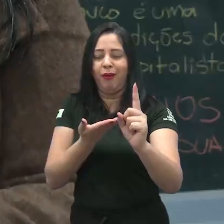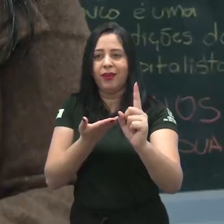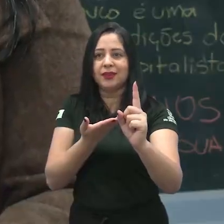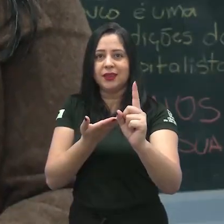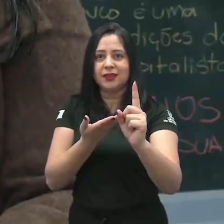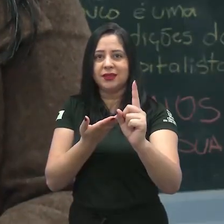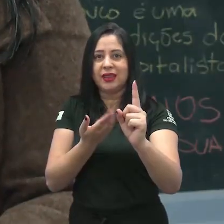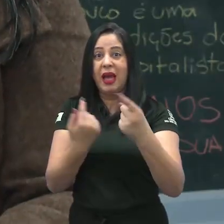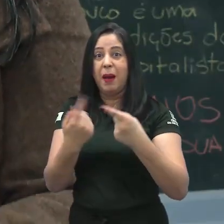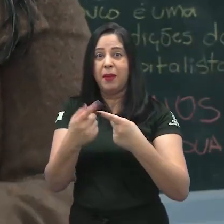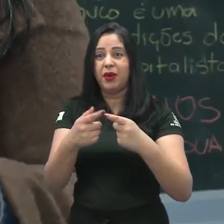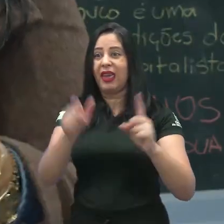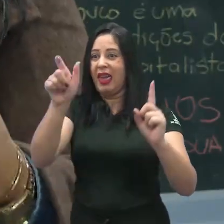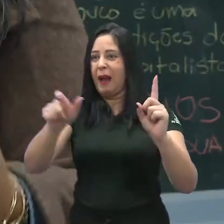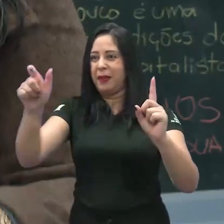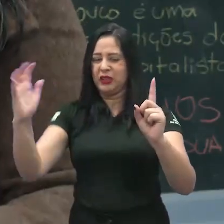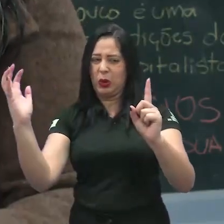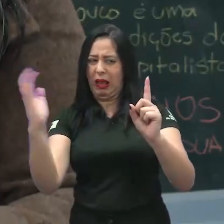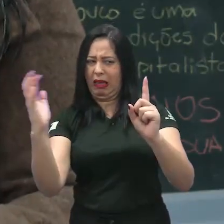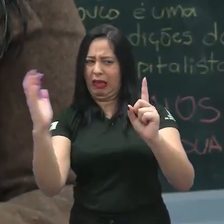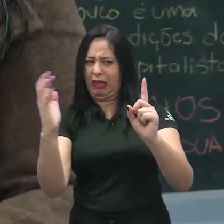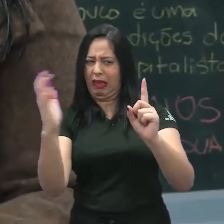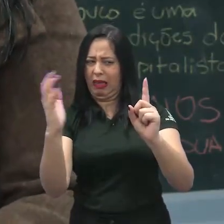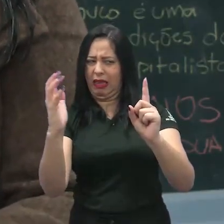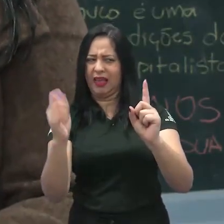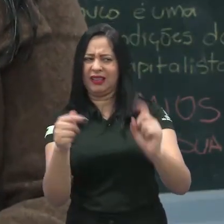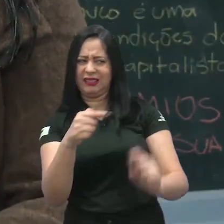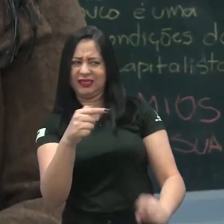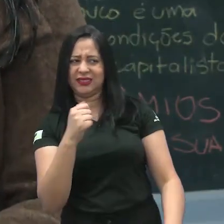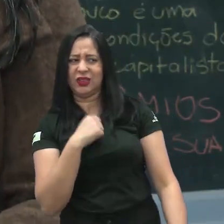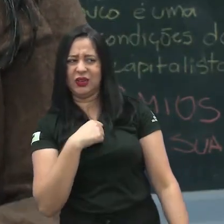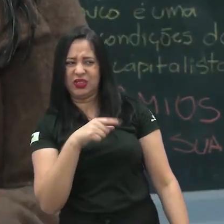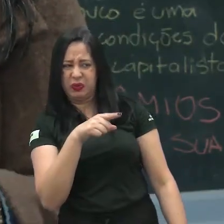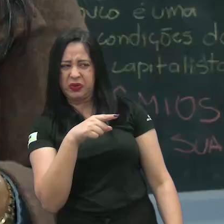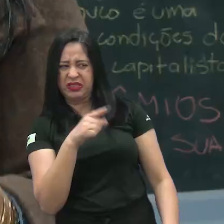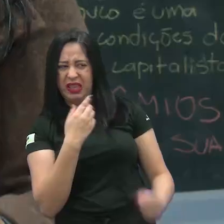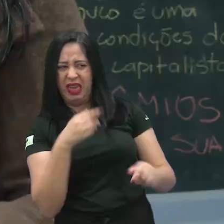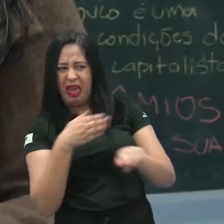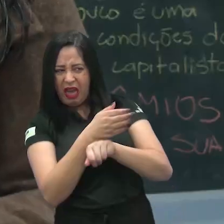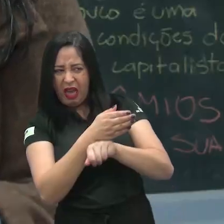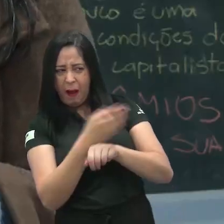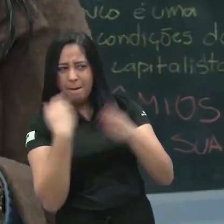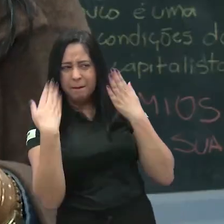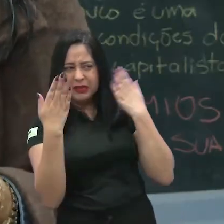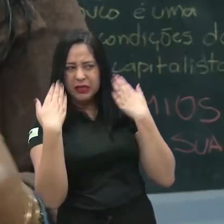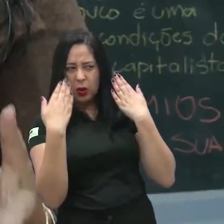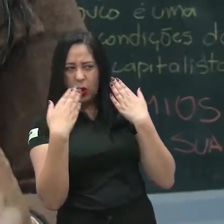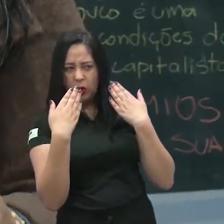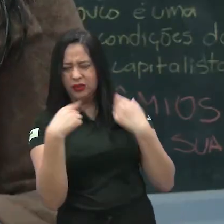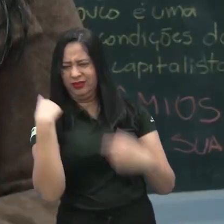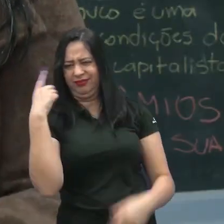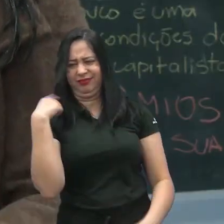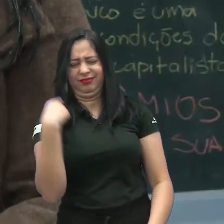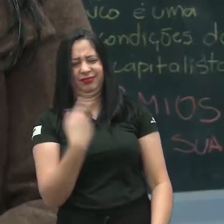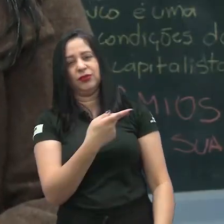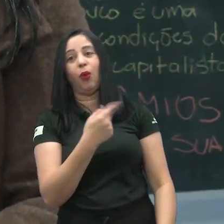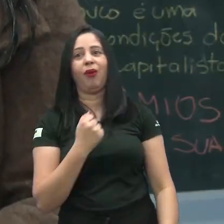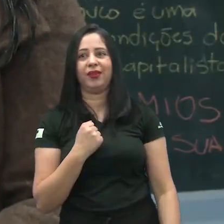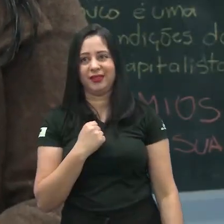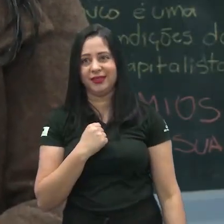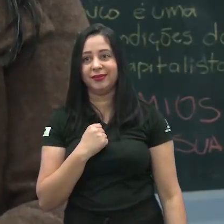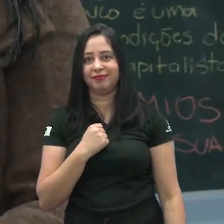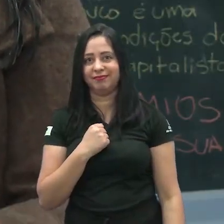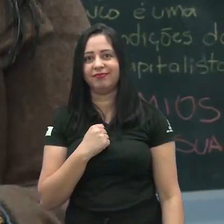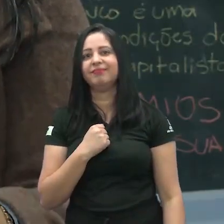influenciadas, né? Pelo que os outros vão achar, né, ou por um julgamento equivocado em relação